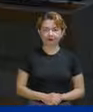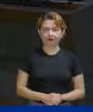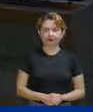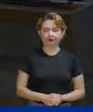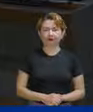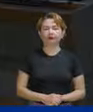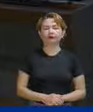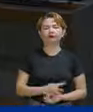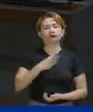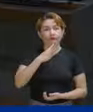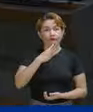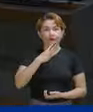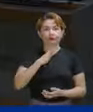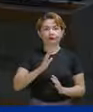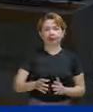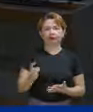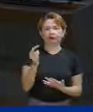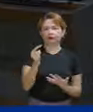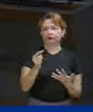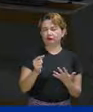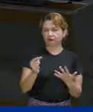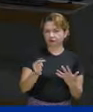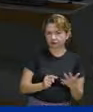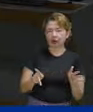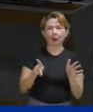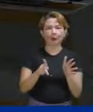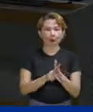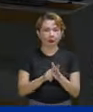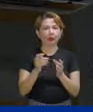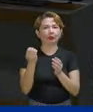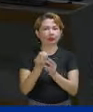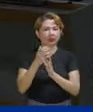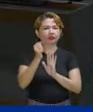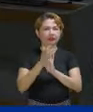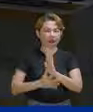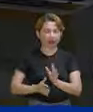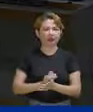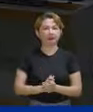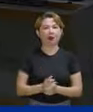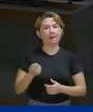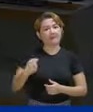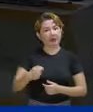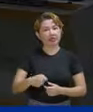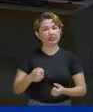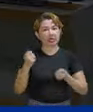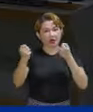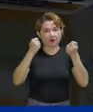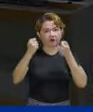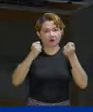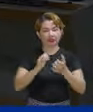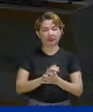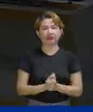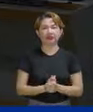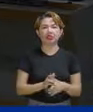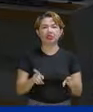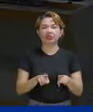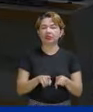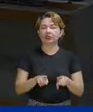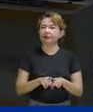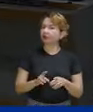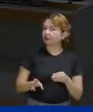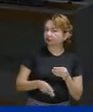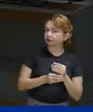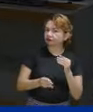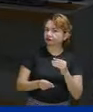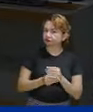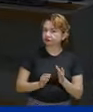ultrapassada na fase de conhecimento as questões dos requisitos próprios dos embargos, cumpre analisar se os argumentos recursais contemplam alguns